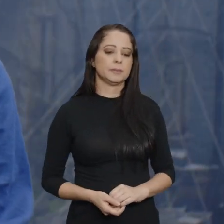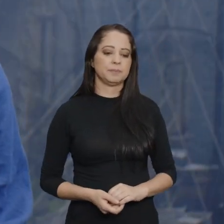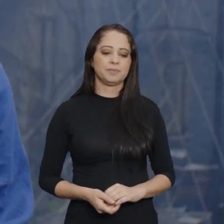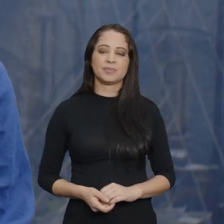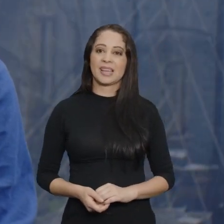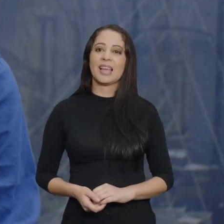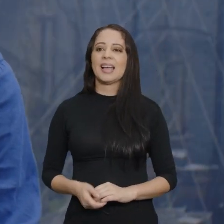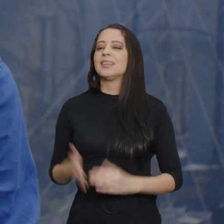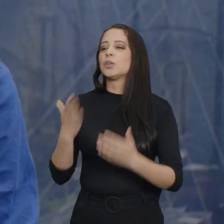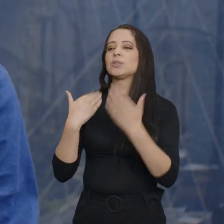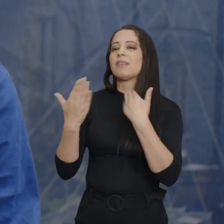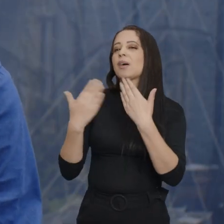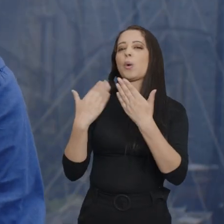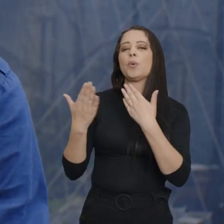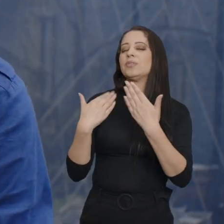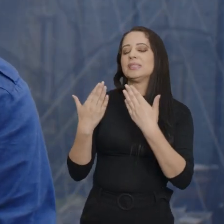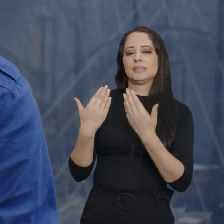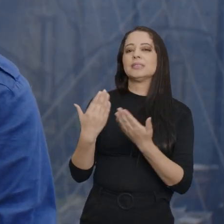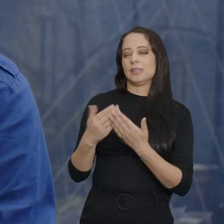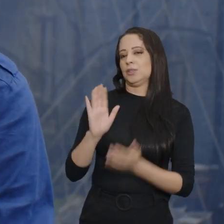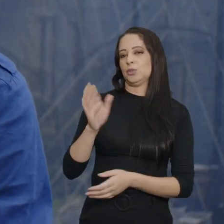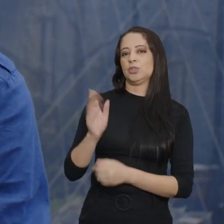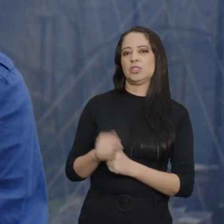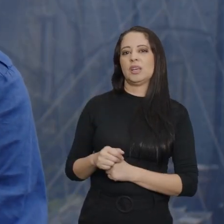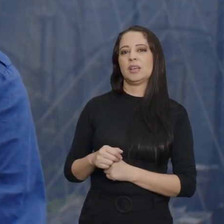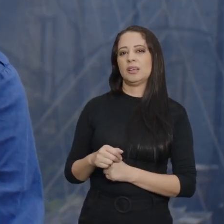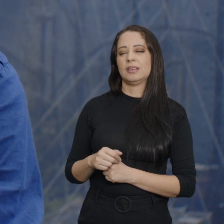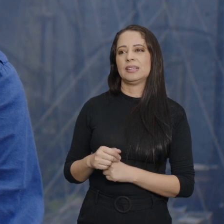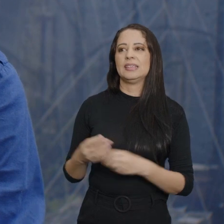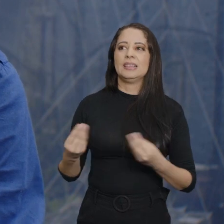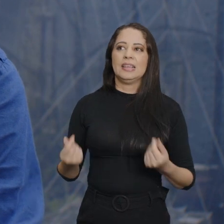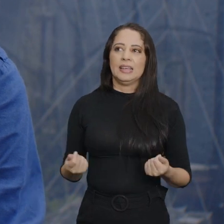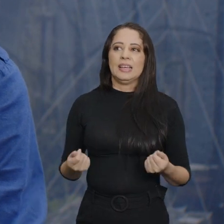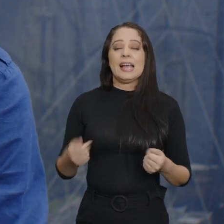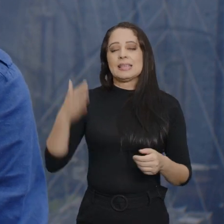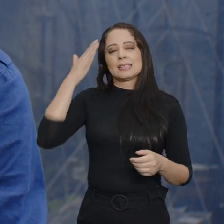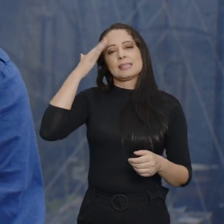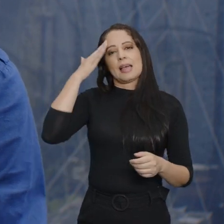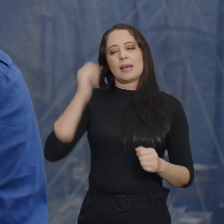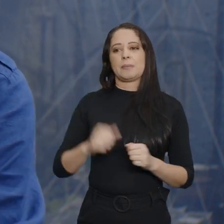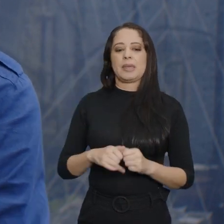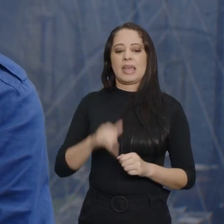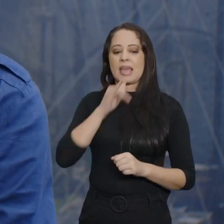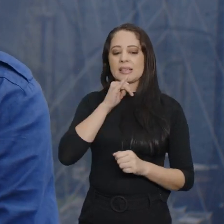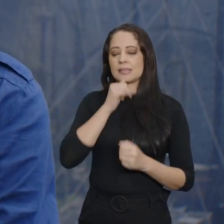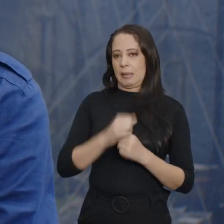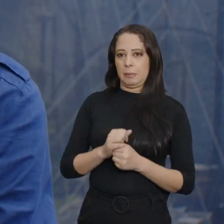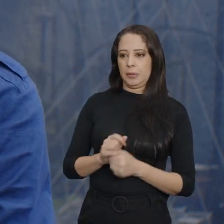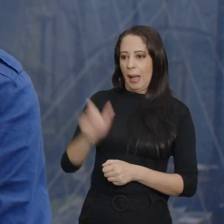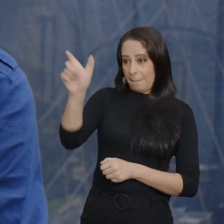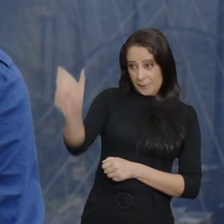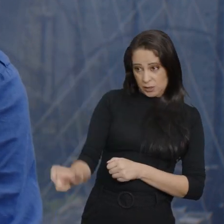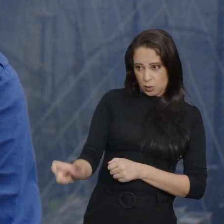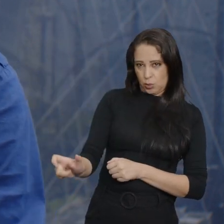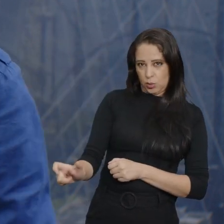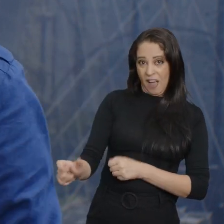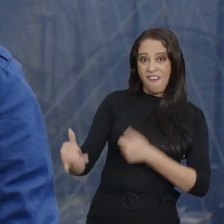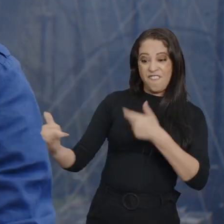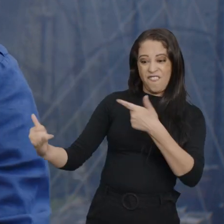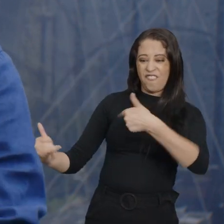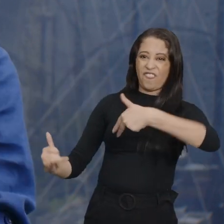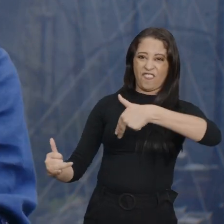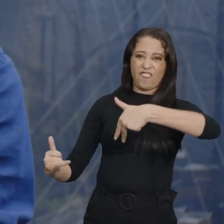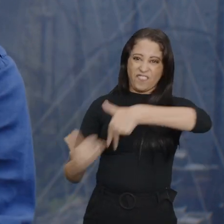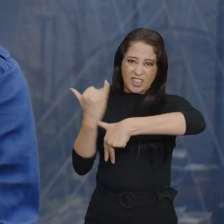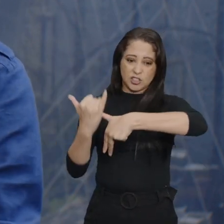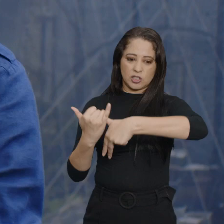pensar que eu estava conversando com a Patrícia antes, a gente estava falando como às vezes a gente pensa muito em fortalecer a vítima. Então a gente pensa, a